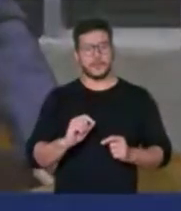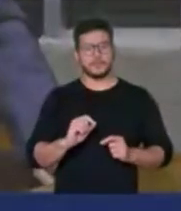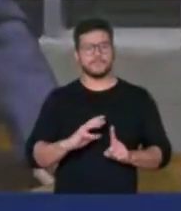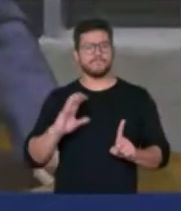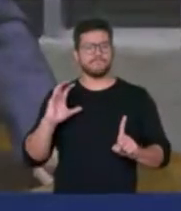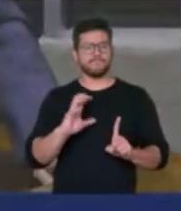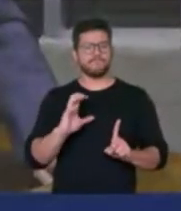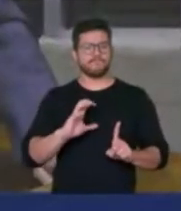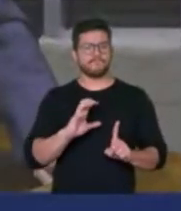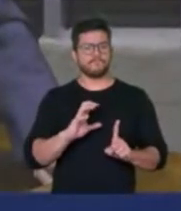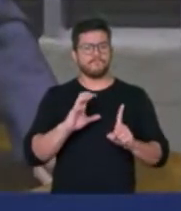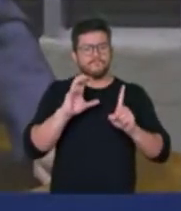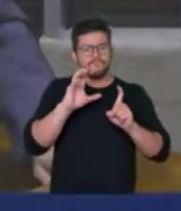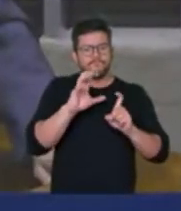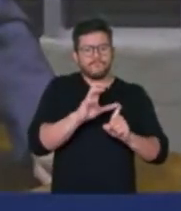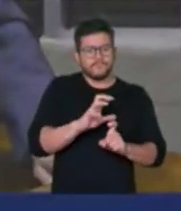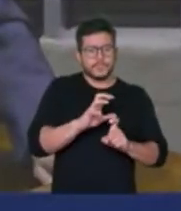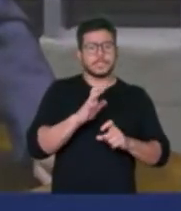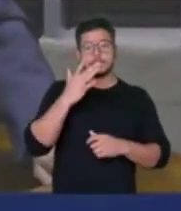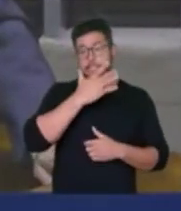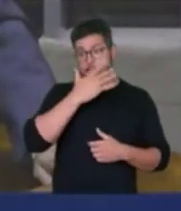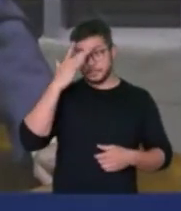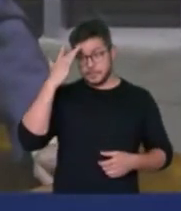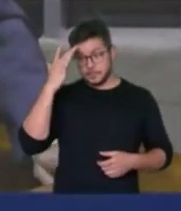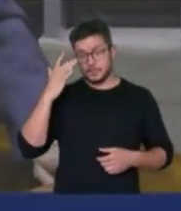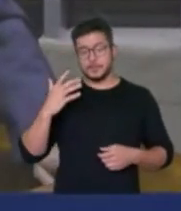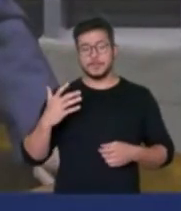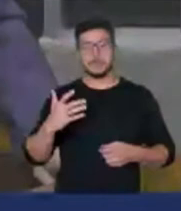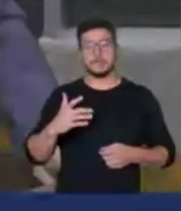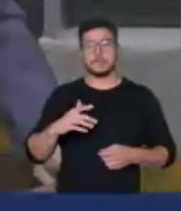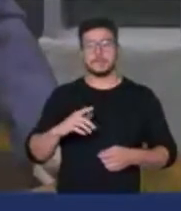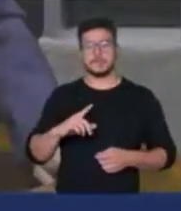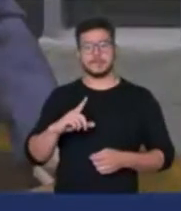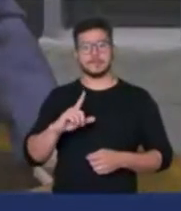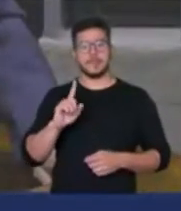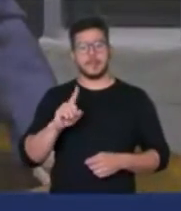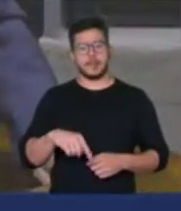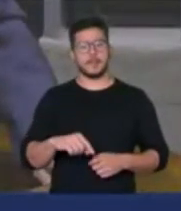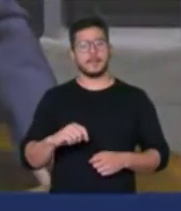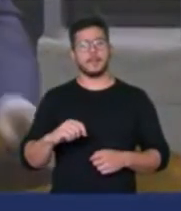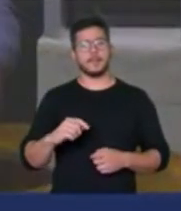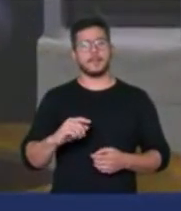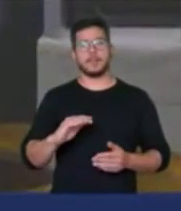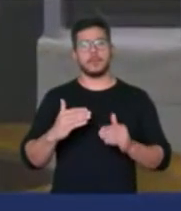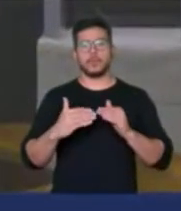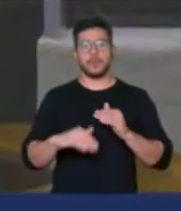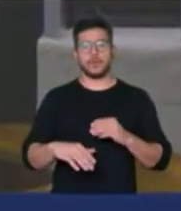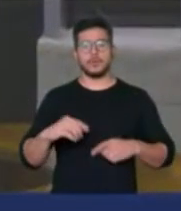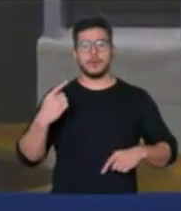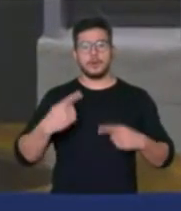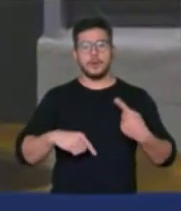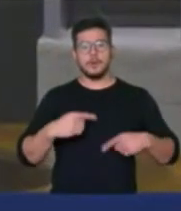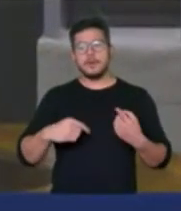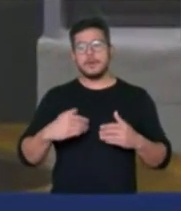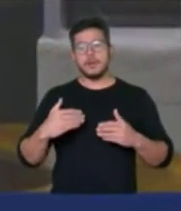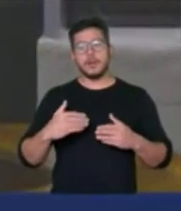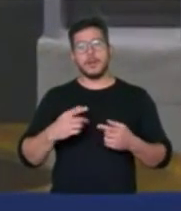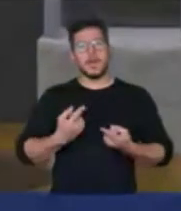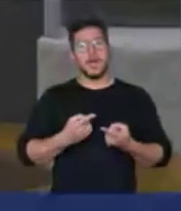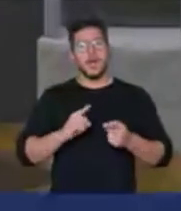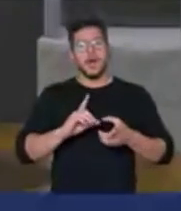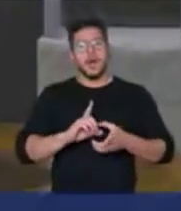opõem à sua política antidemocrática, à sua política de entrega do país aos